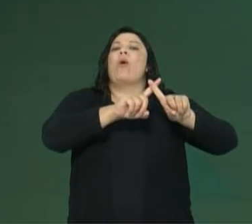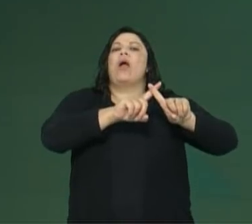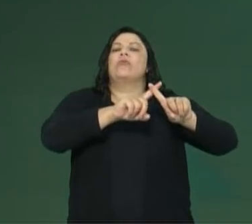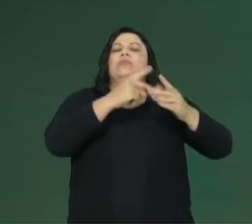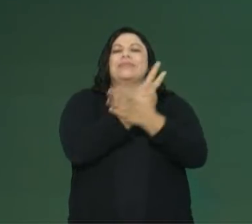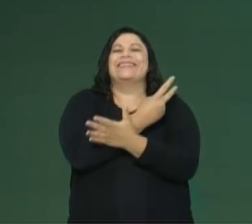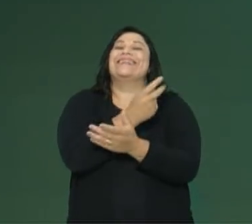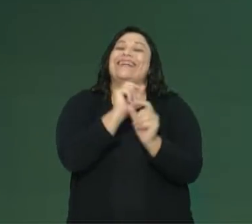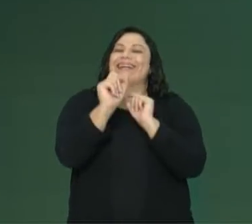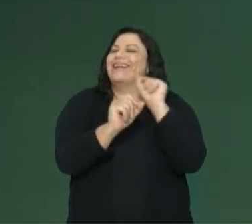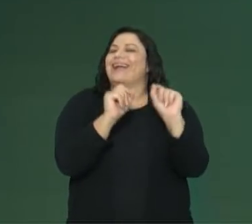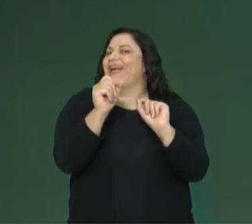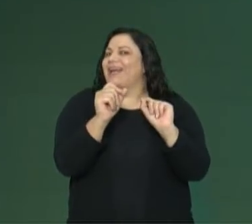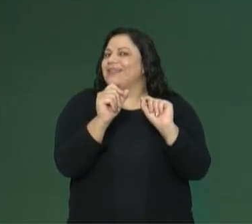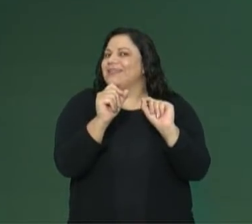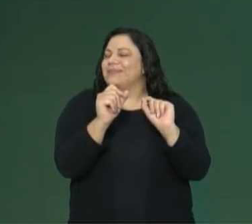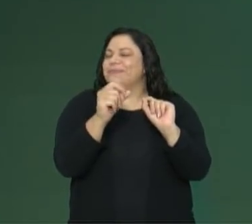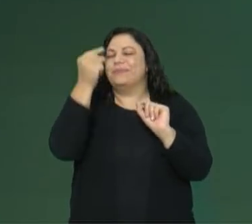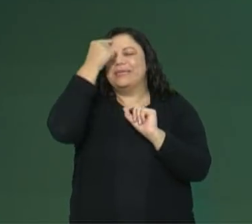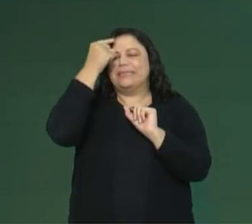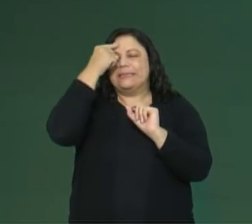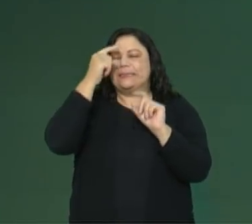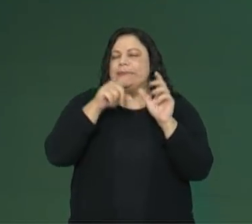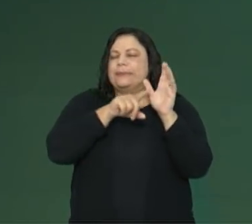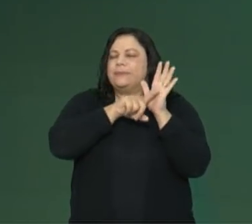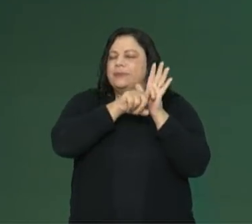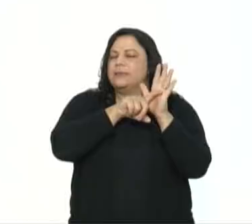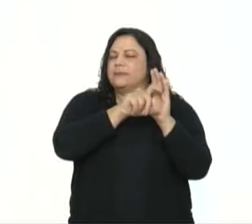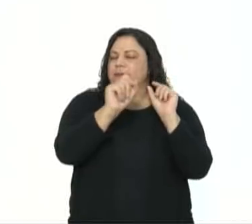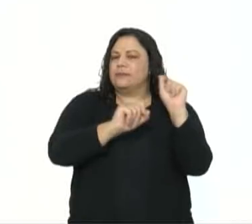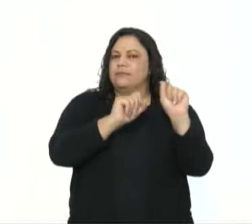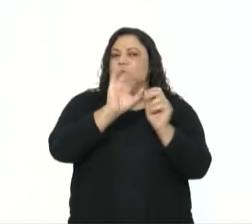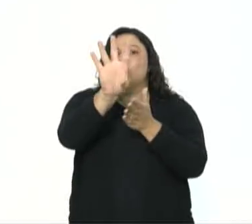vermes, anota, resolve e eu já retorno.